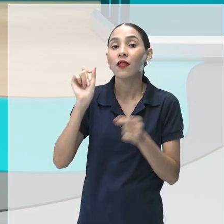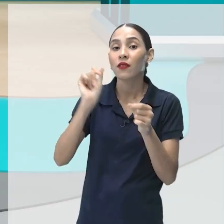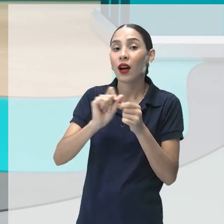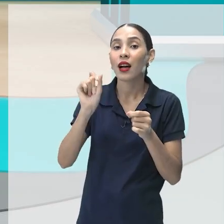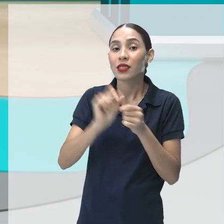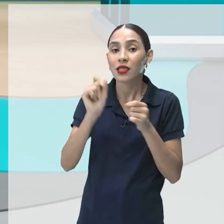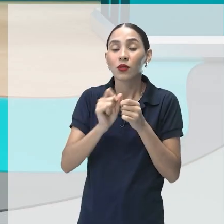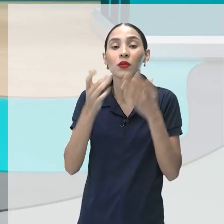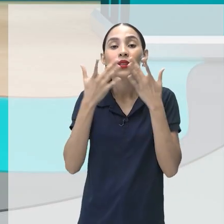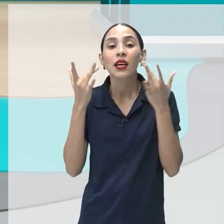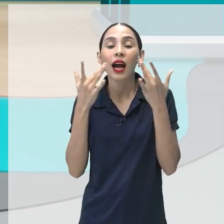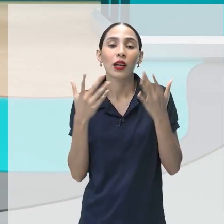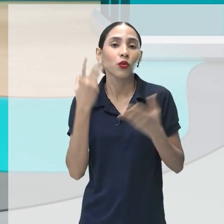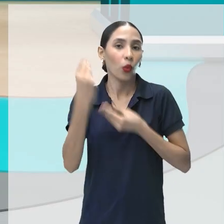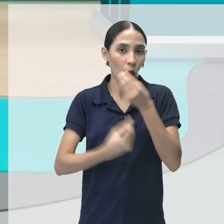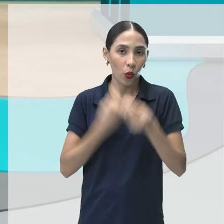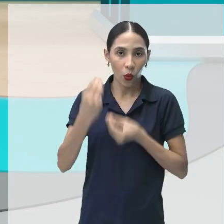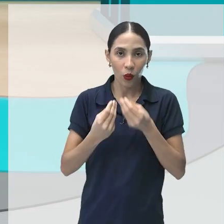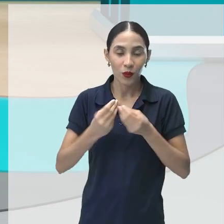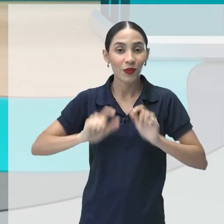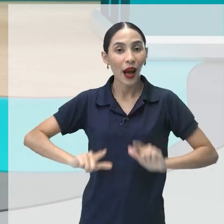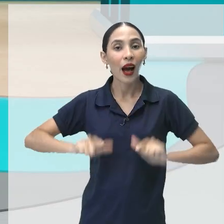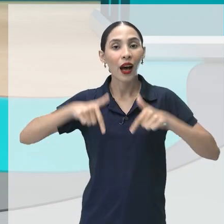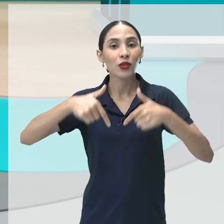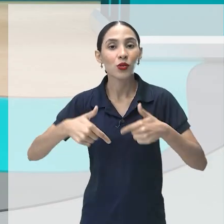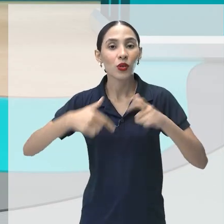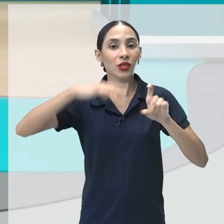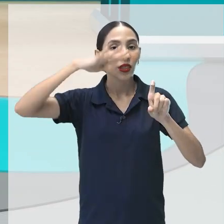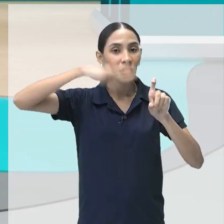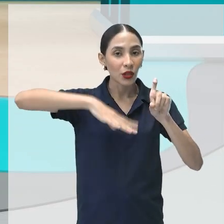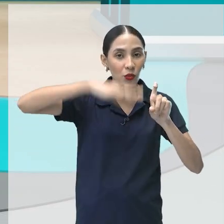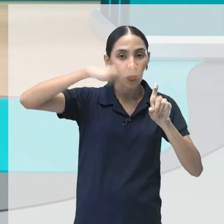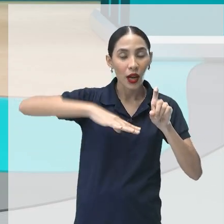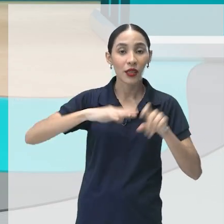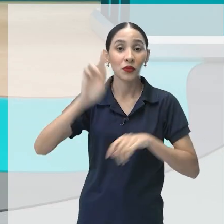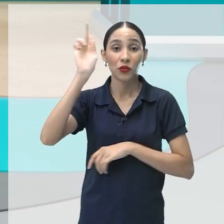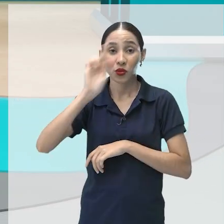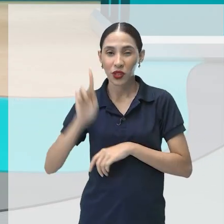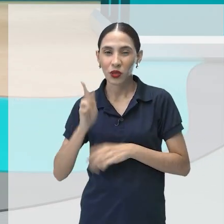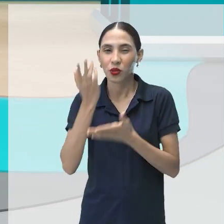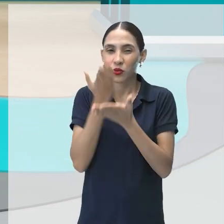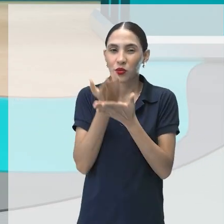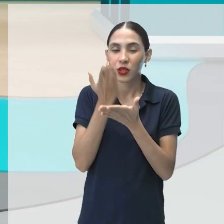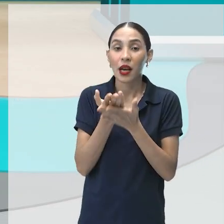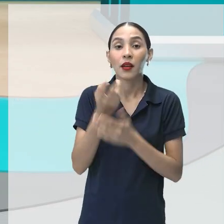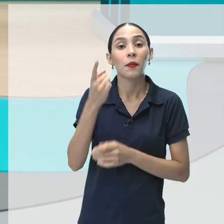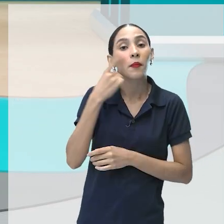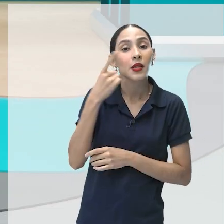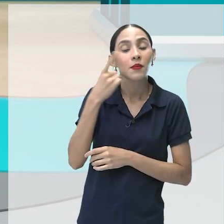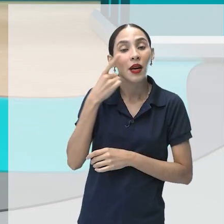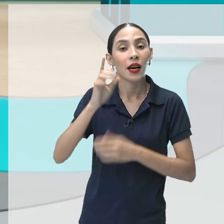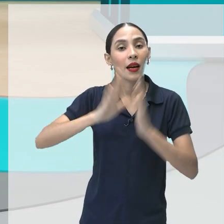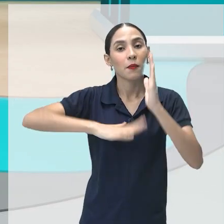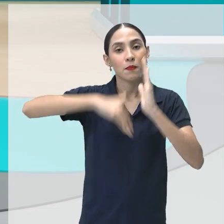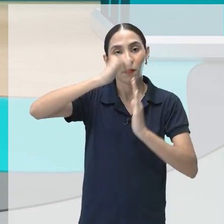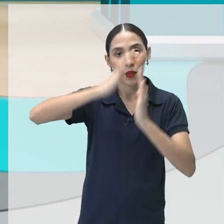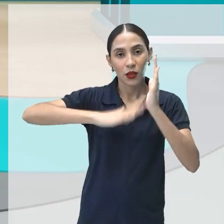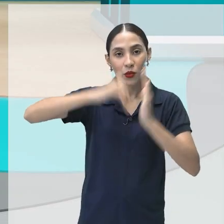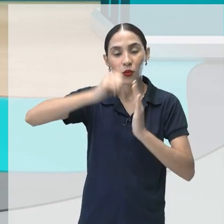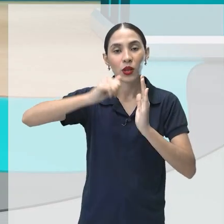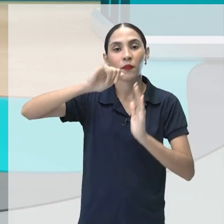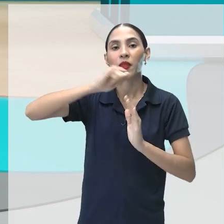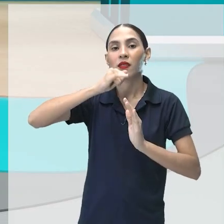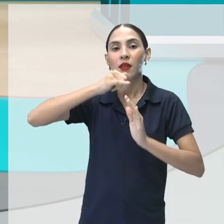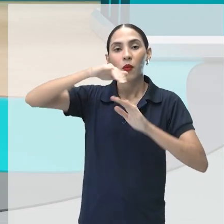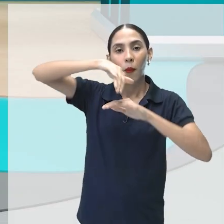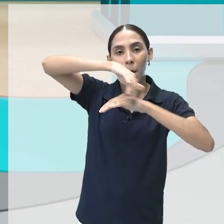teatro ali através das suas manifestações rituais. Os historiadores, ao observar as pinturas das paredes